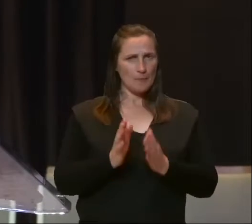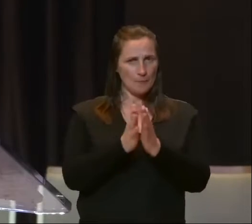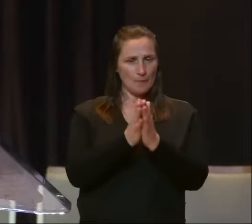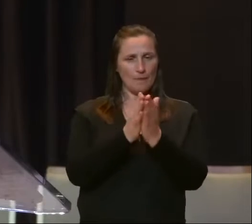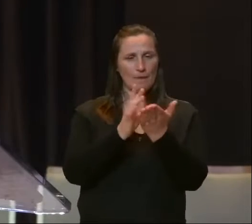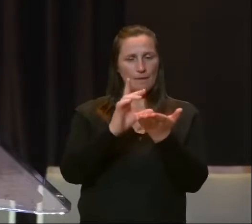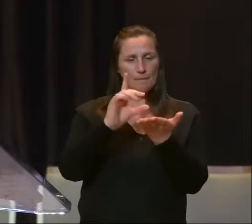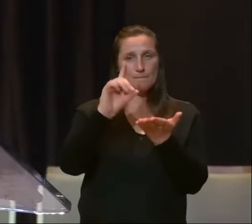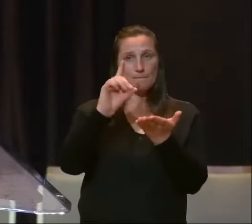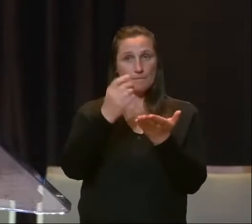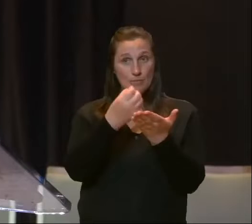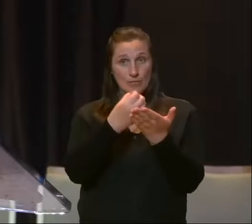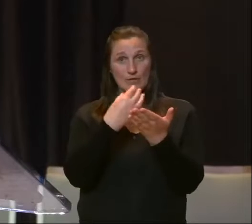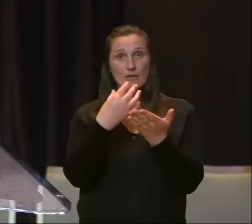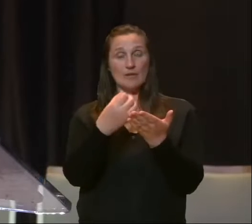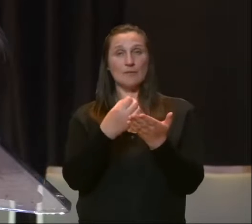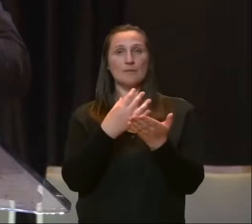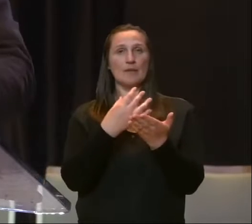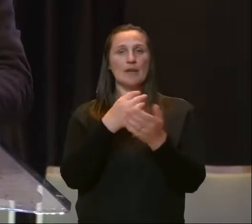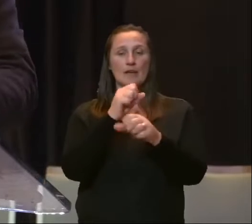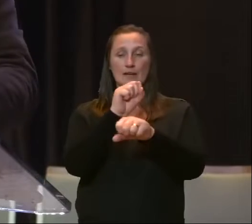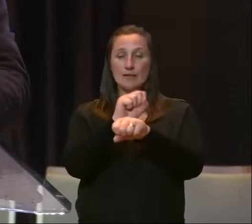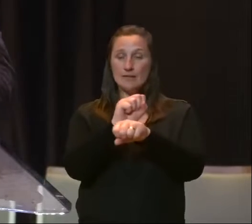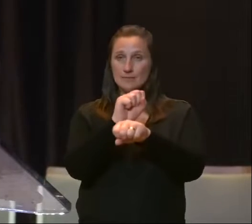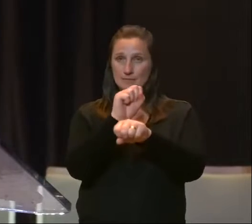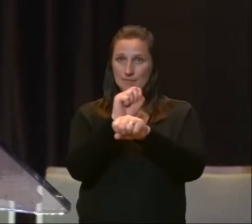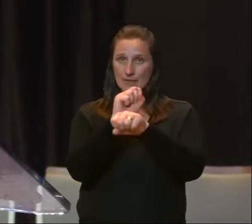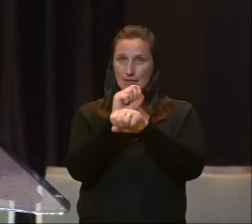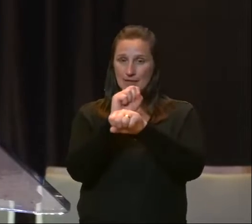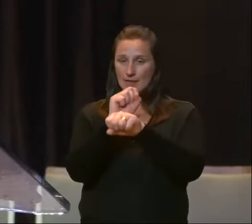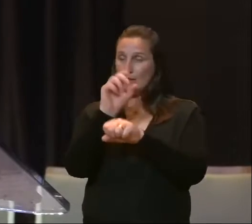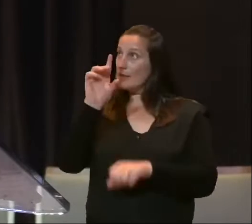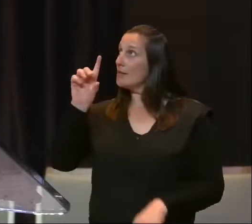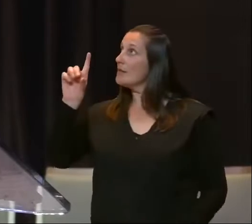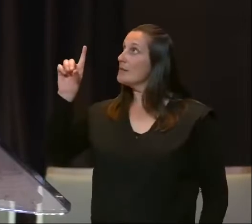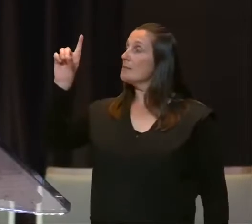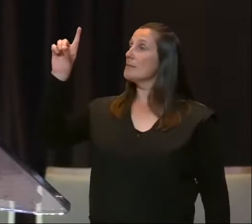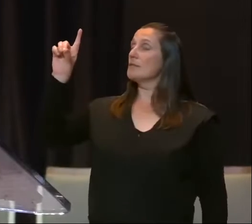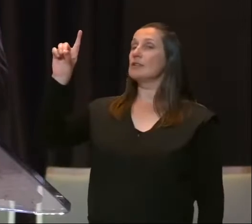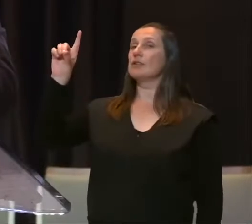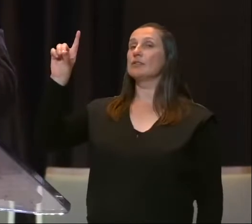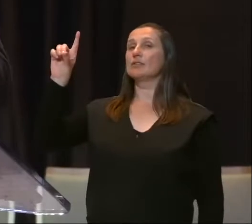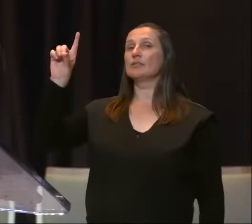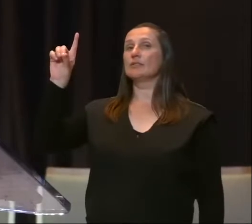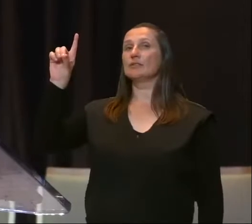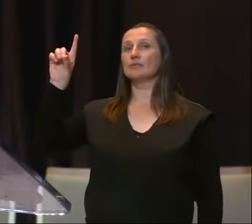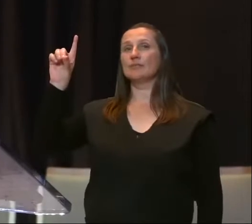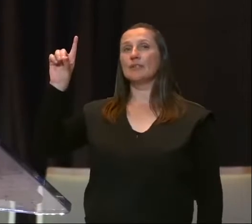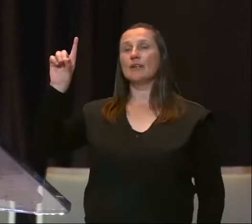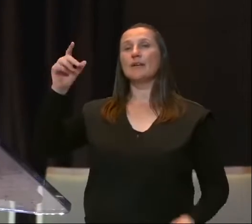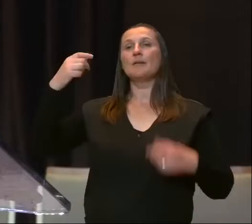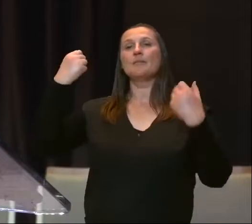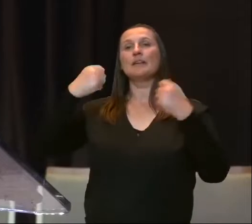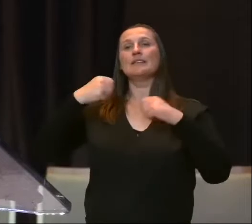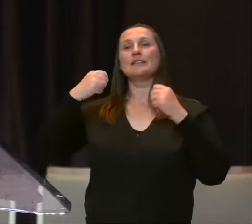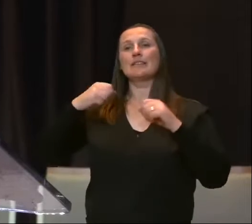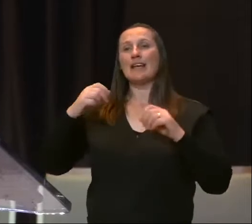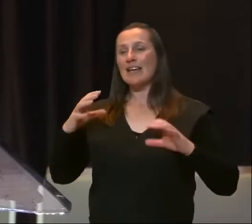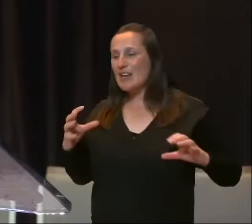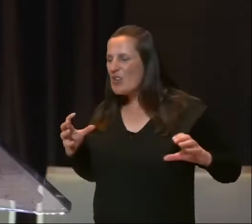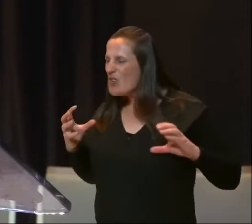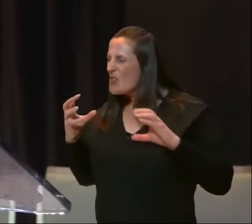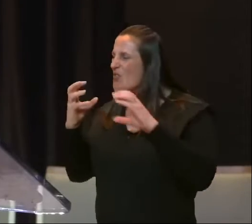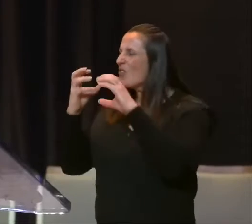nos ensinar que essa espera em Deus tem a ver com depositar a